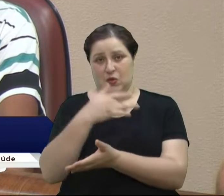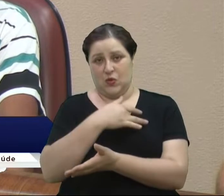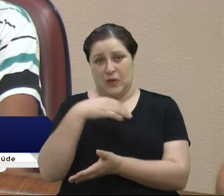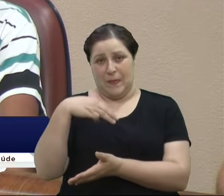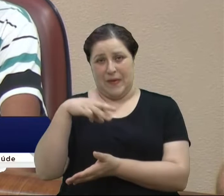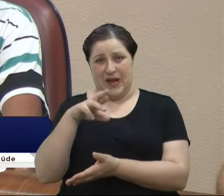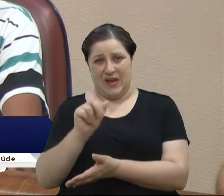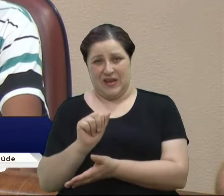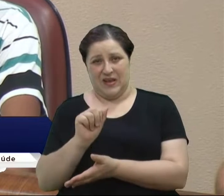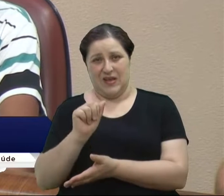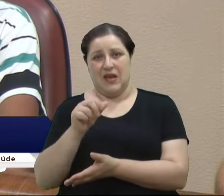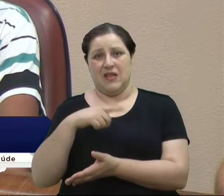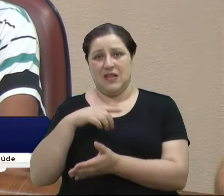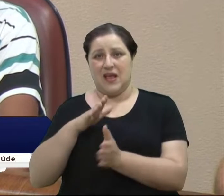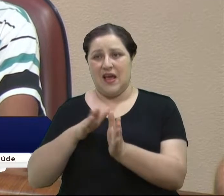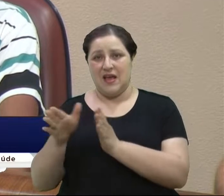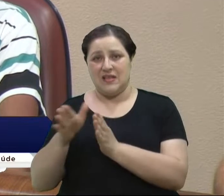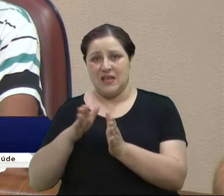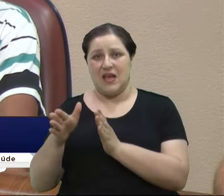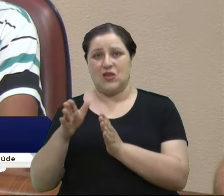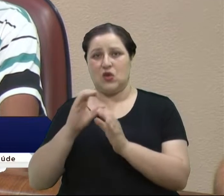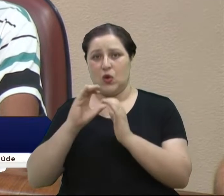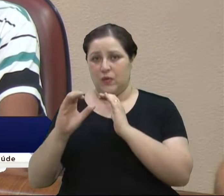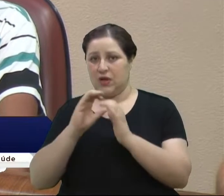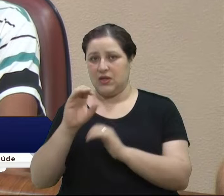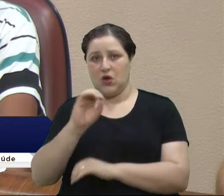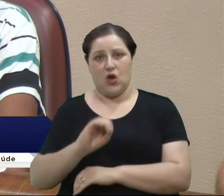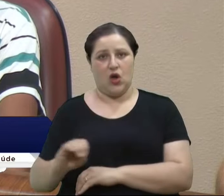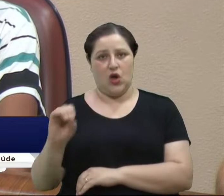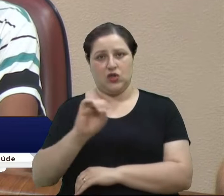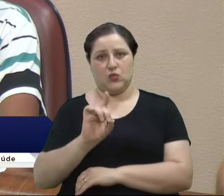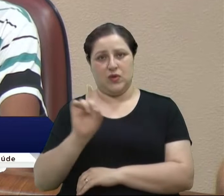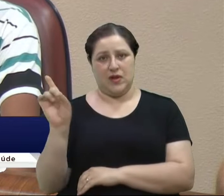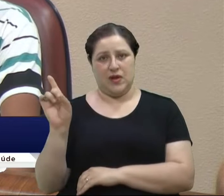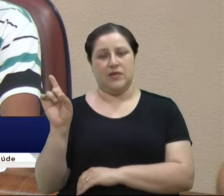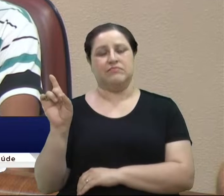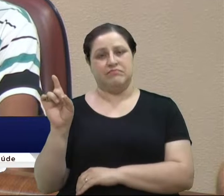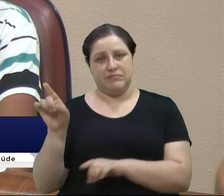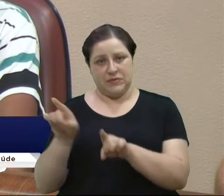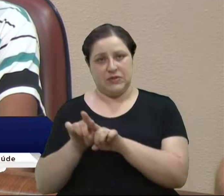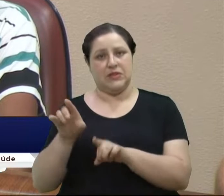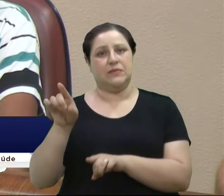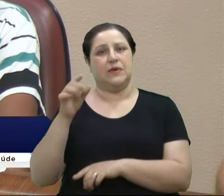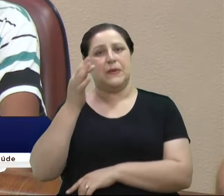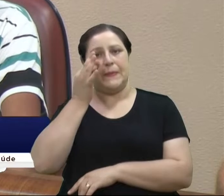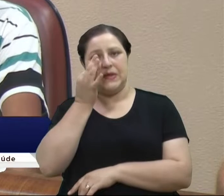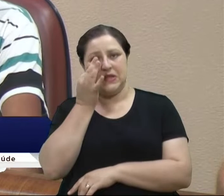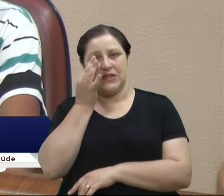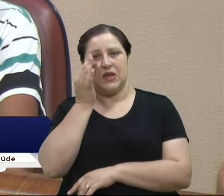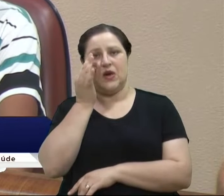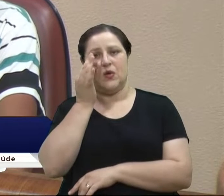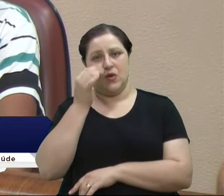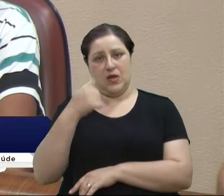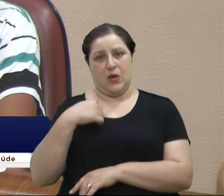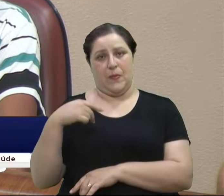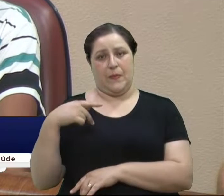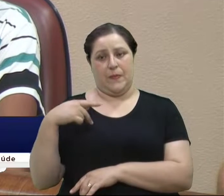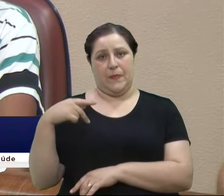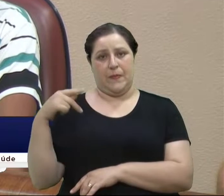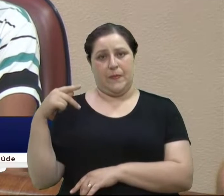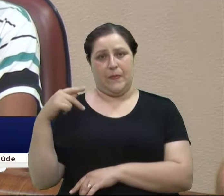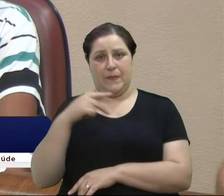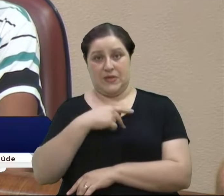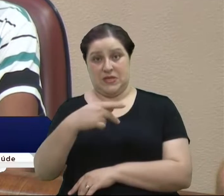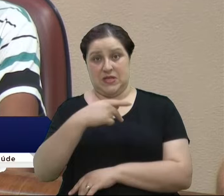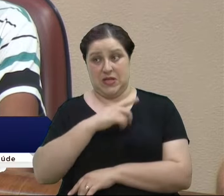de comunicação com o hospital lá é fantástico. A gente também, de forma presencial, como sou presidente lá, consegue